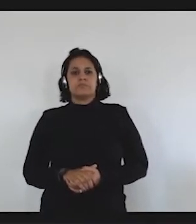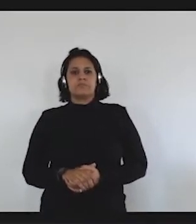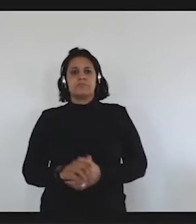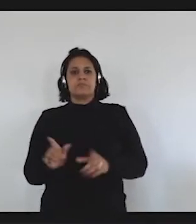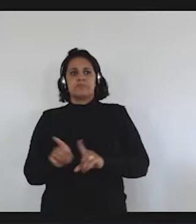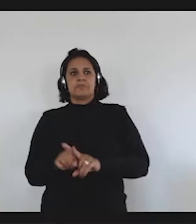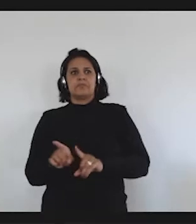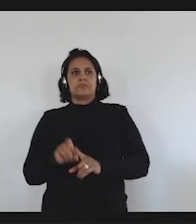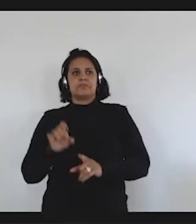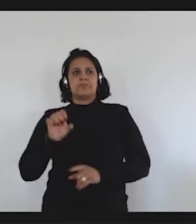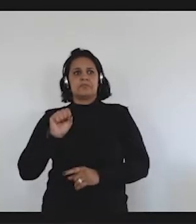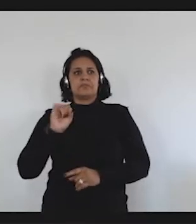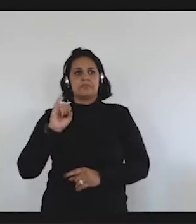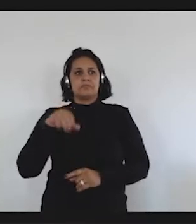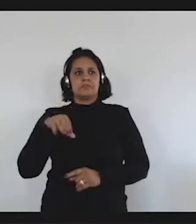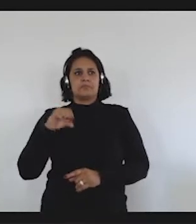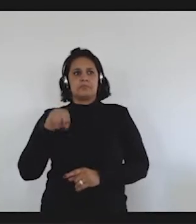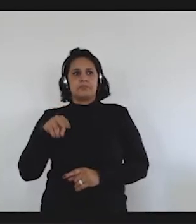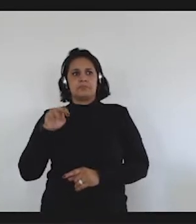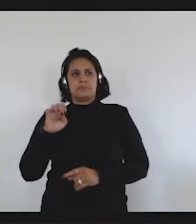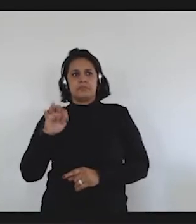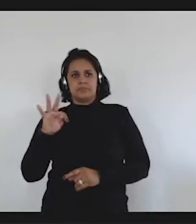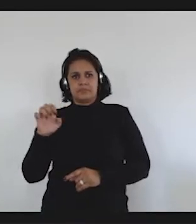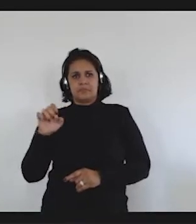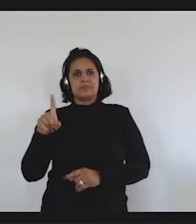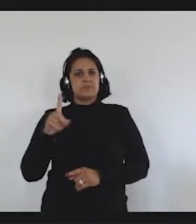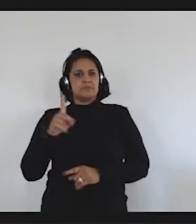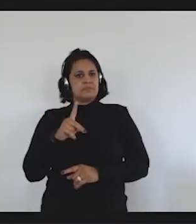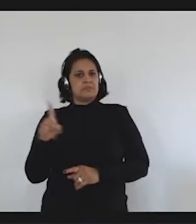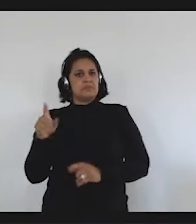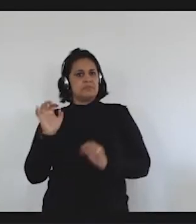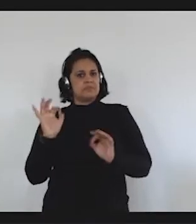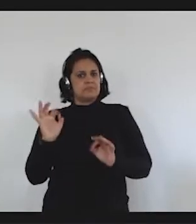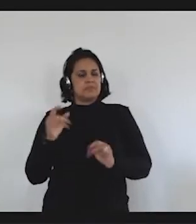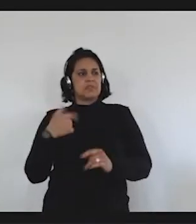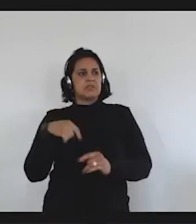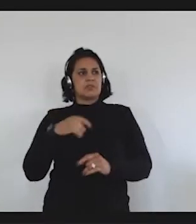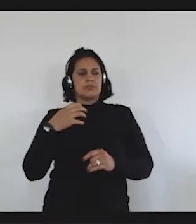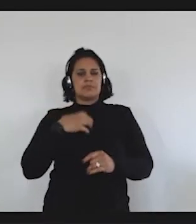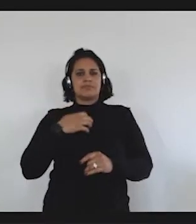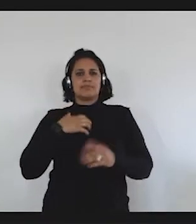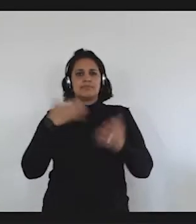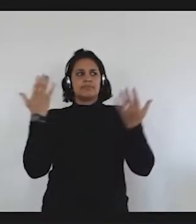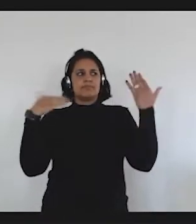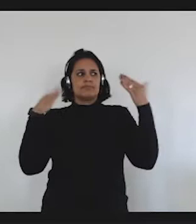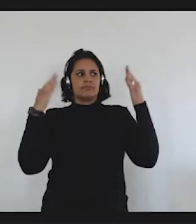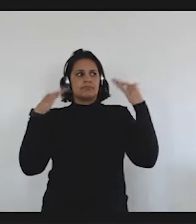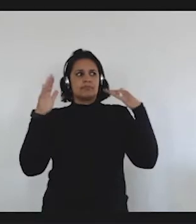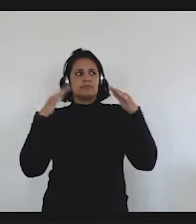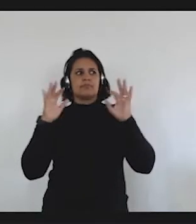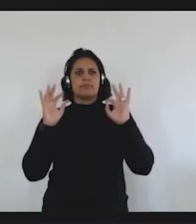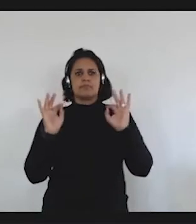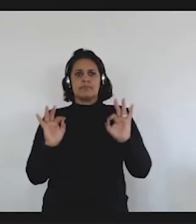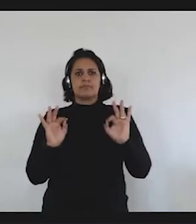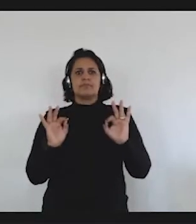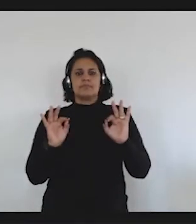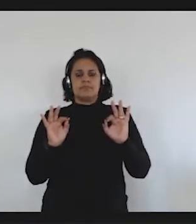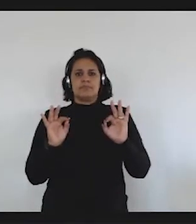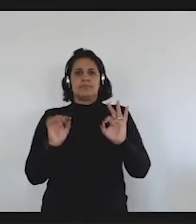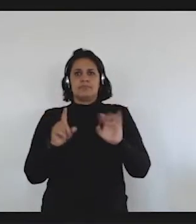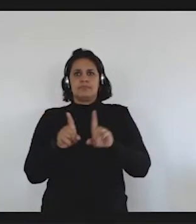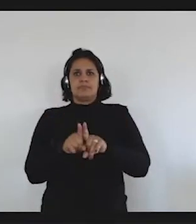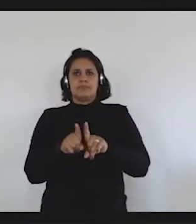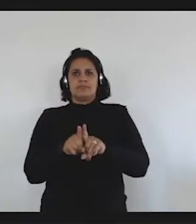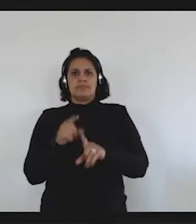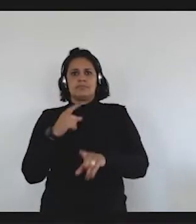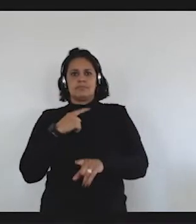a honra de presidir. Então é uma grande alegria aqui estar e, sobretudo, como eu diria